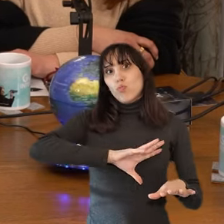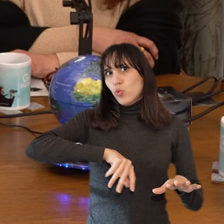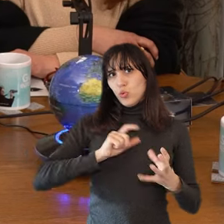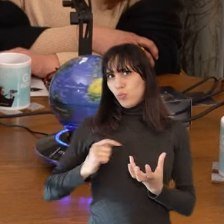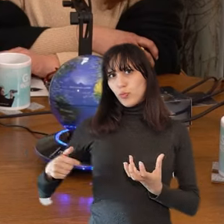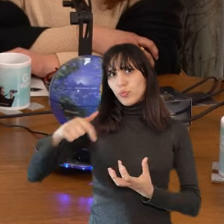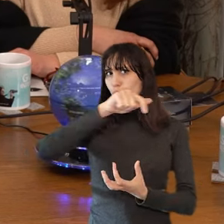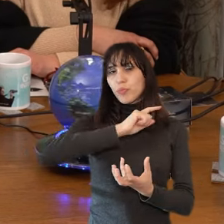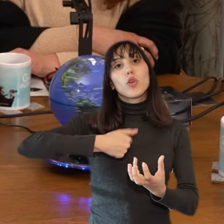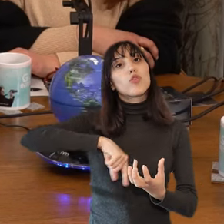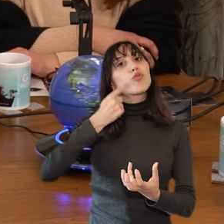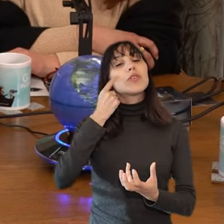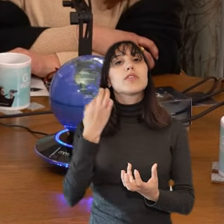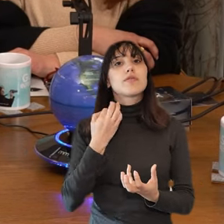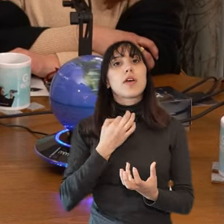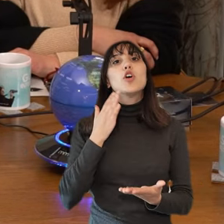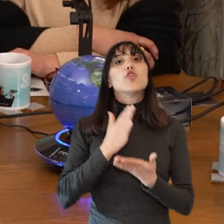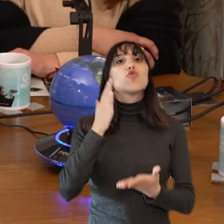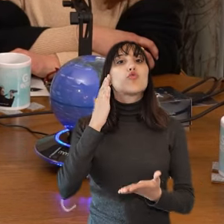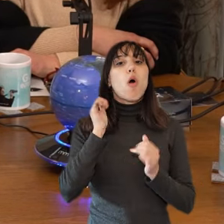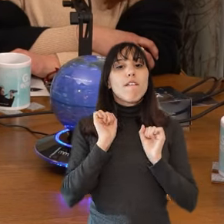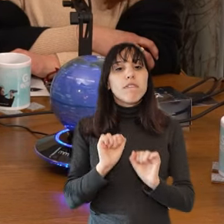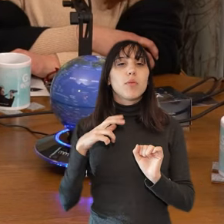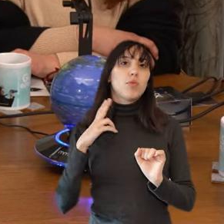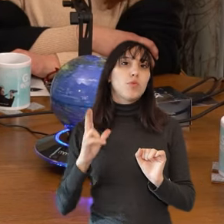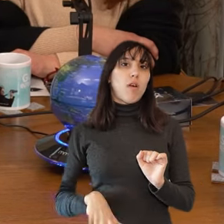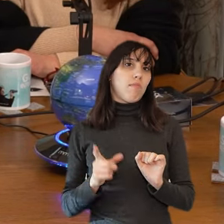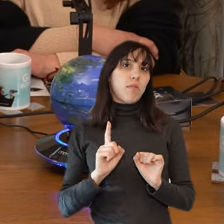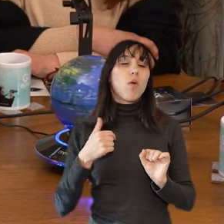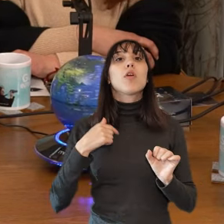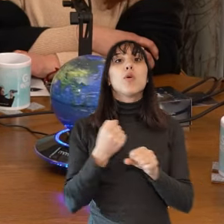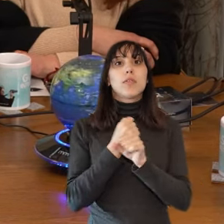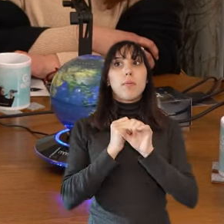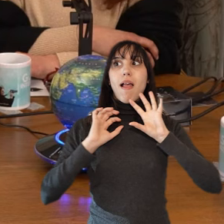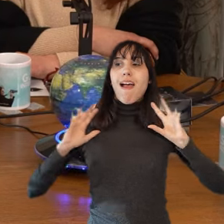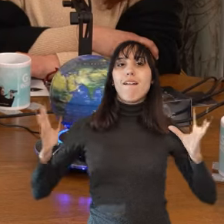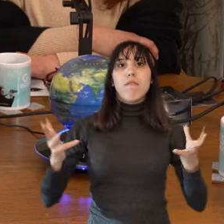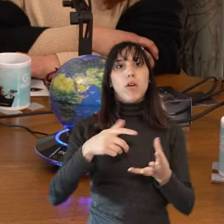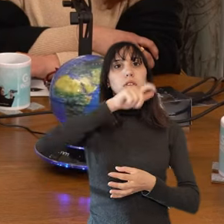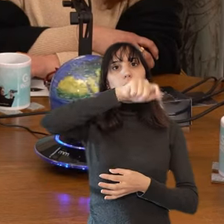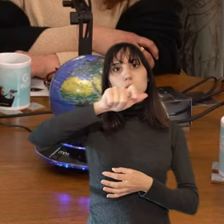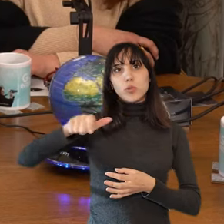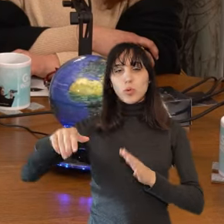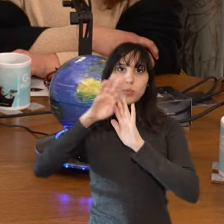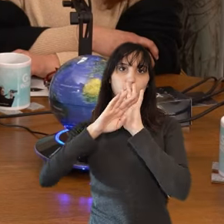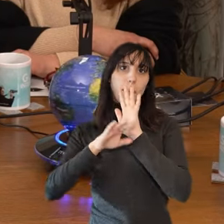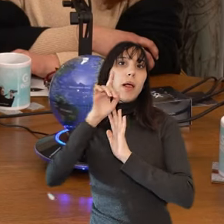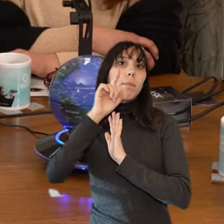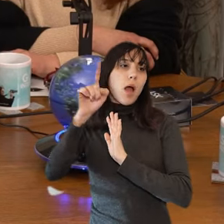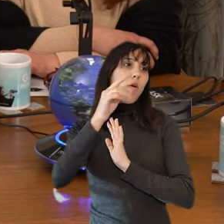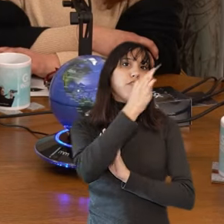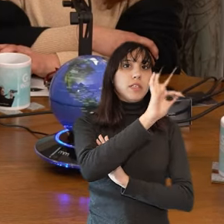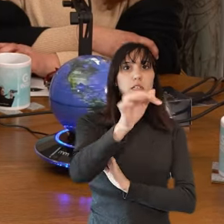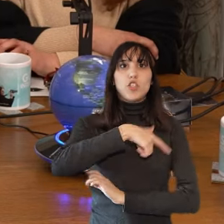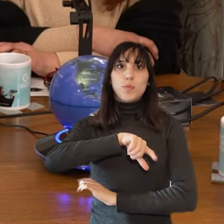que nós conhecemos realmente isto não é só um Panorama do nosso país Eu trabalho com pessoas não é do programa alemão francês